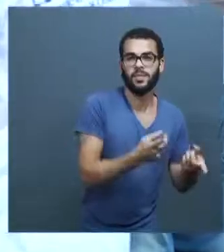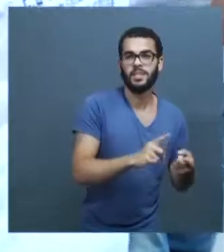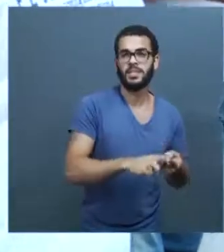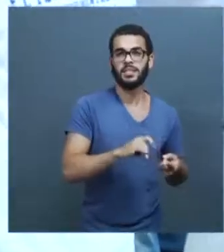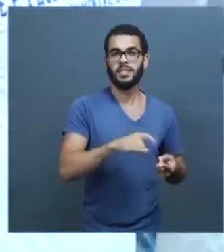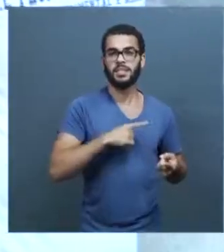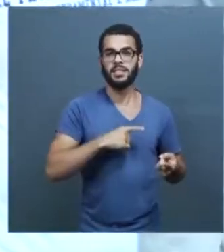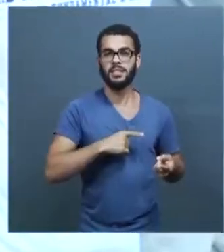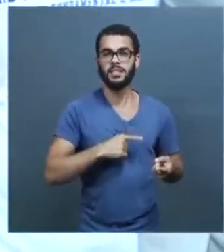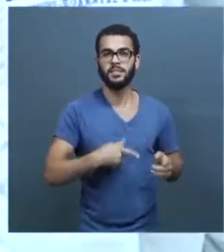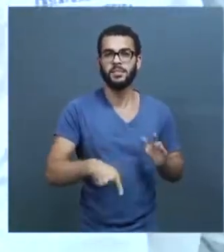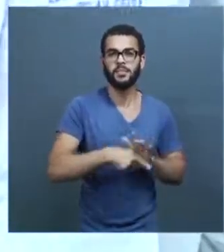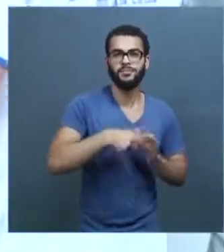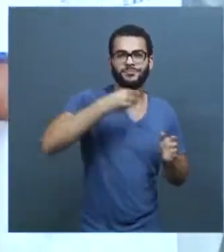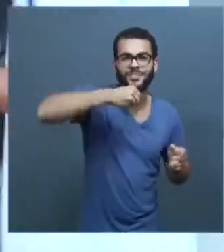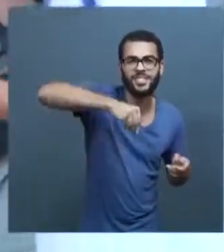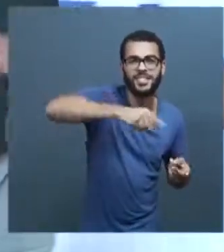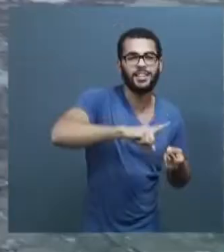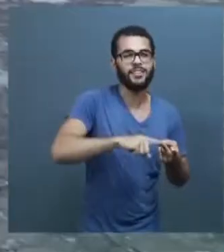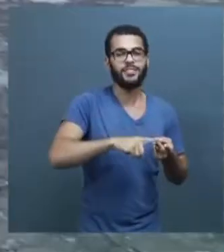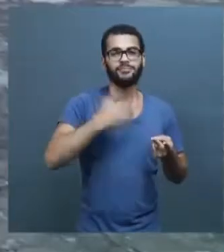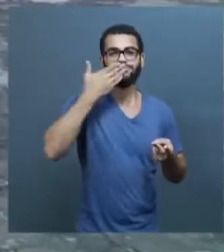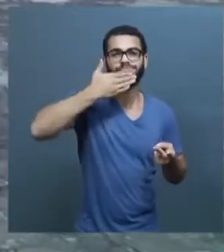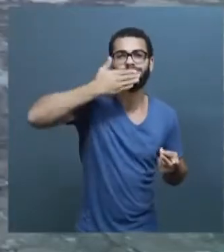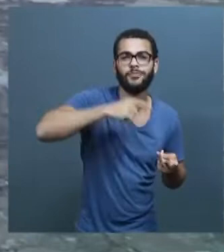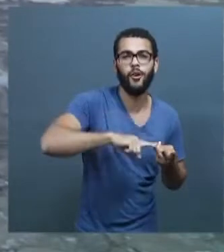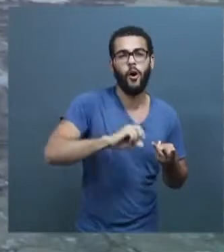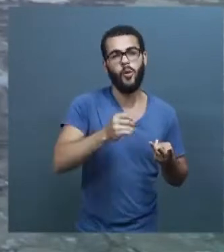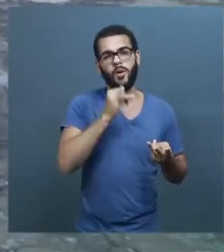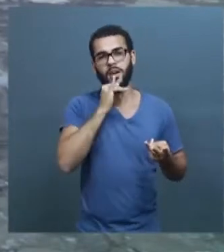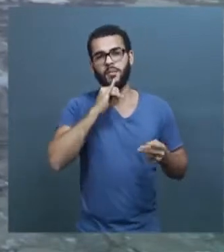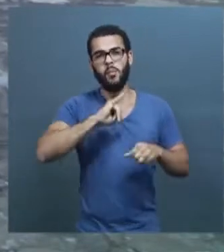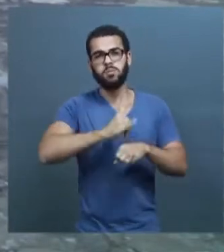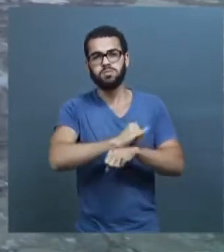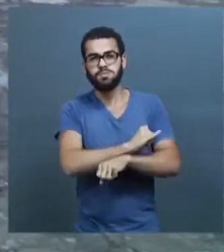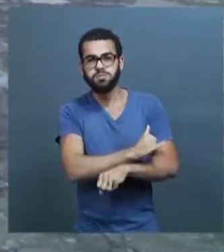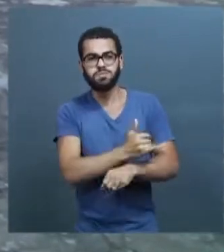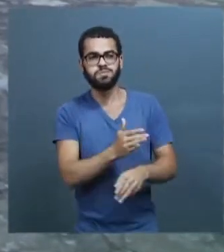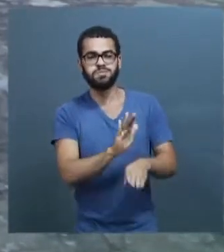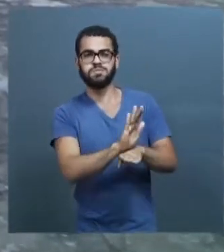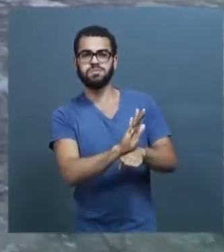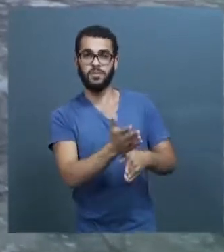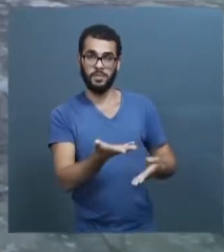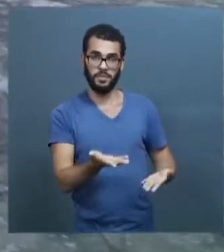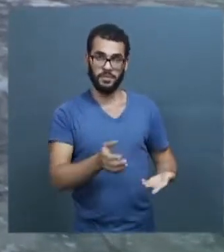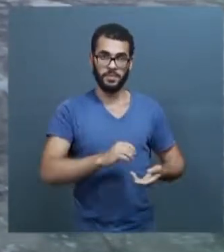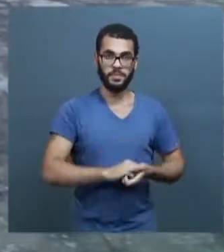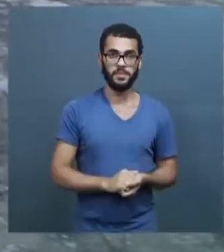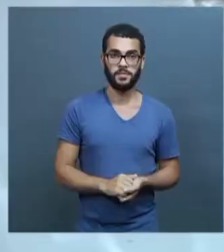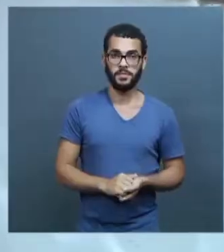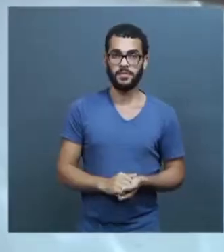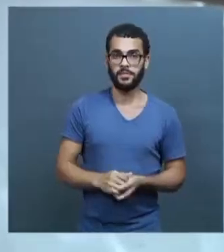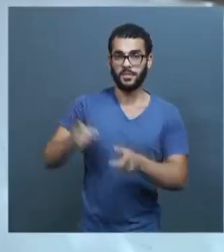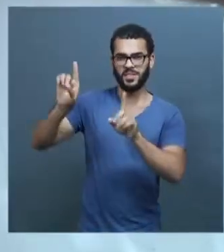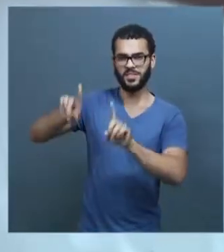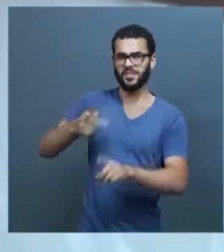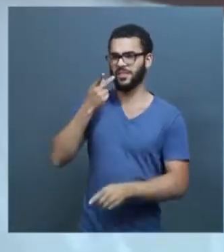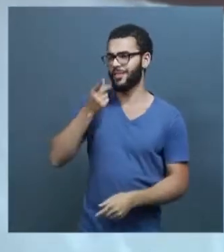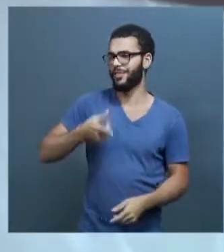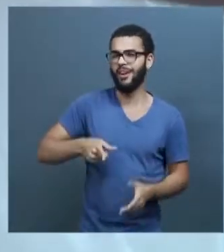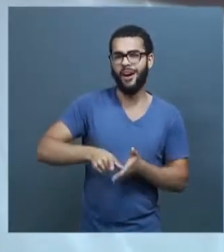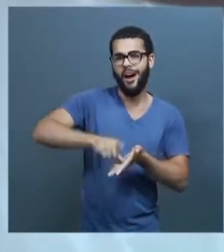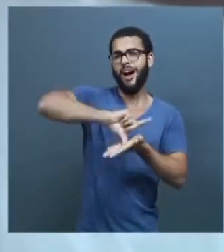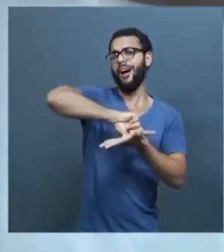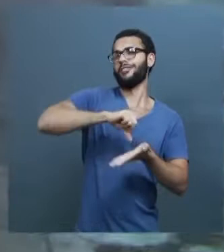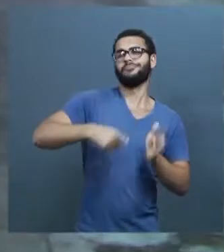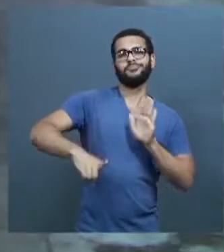sódio, açúcar ou valor calórico. Esta diretora conta que os hábitos saudáveis já eram praticados antes mesmo do